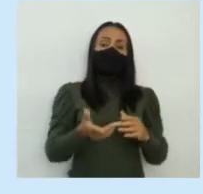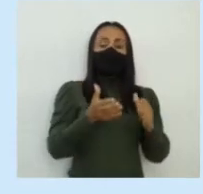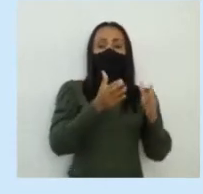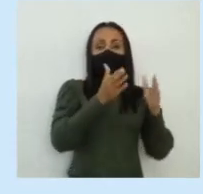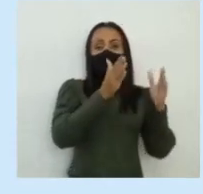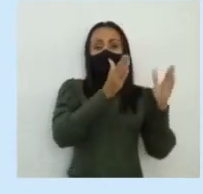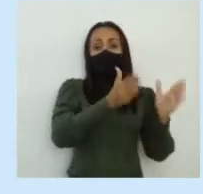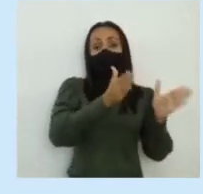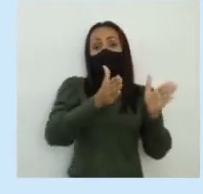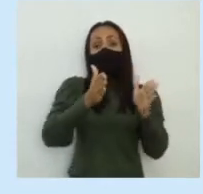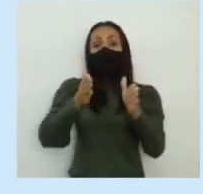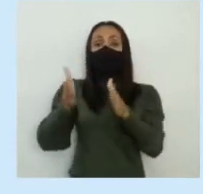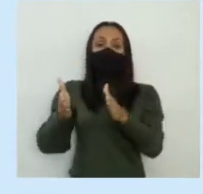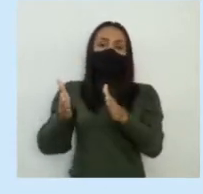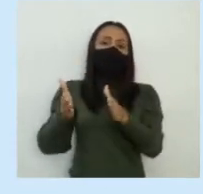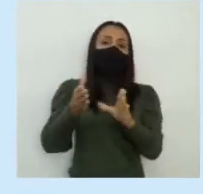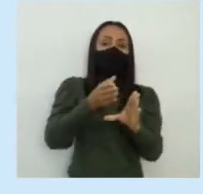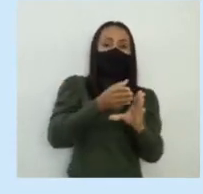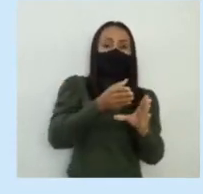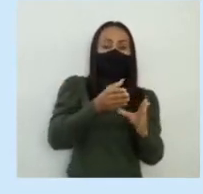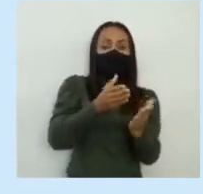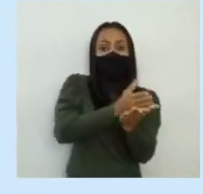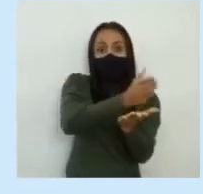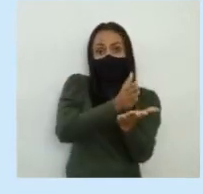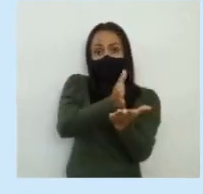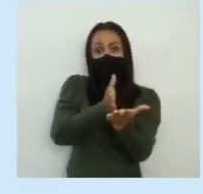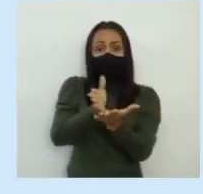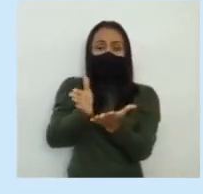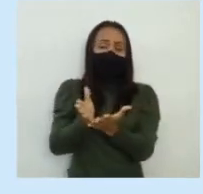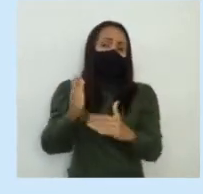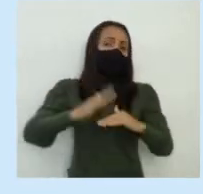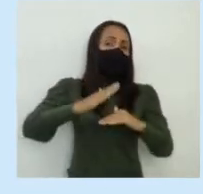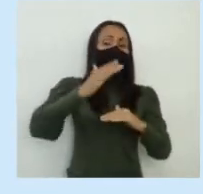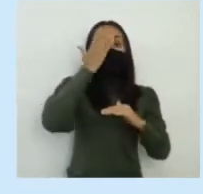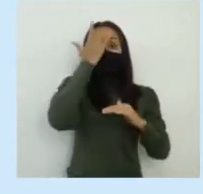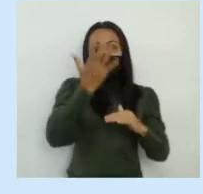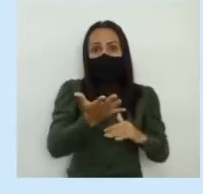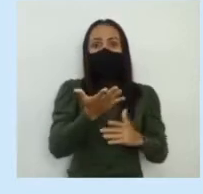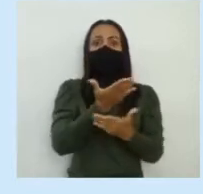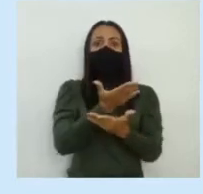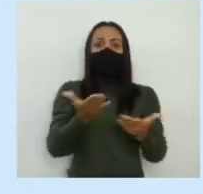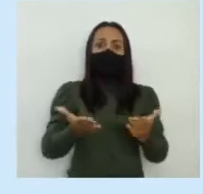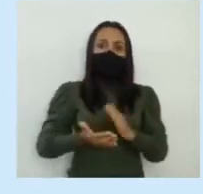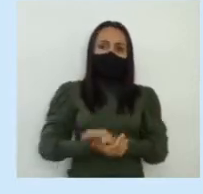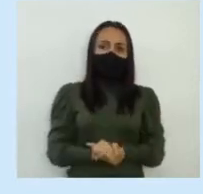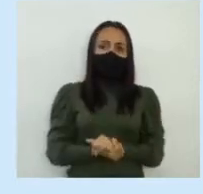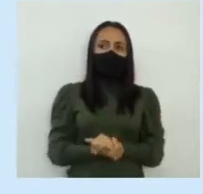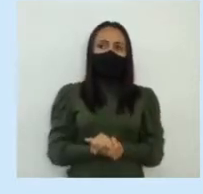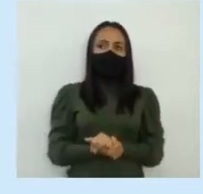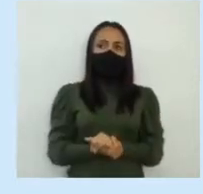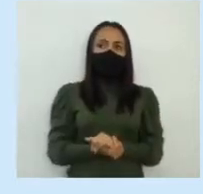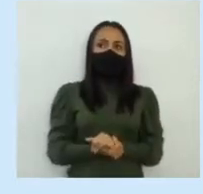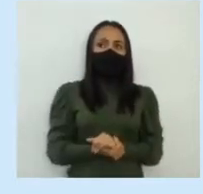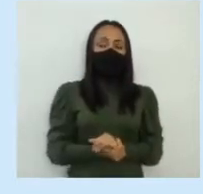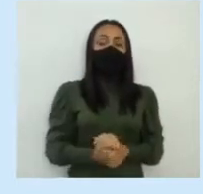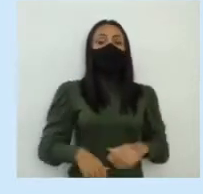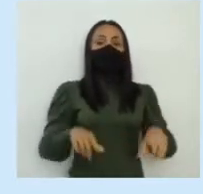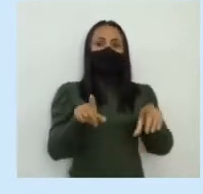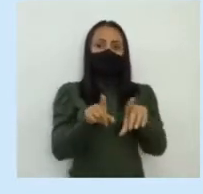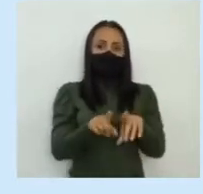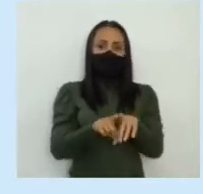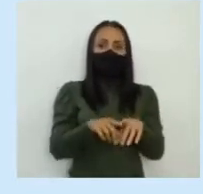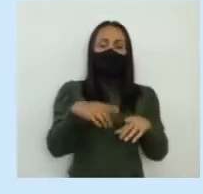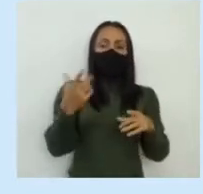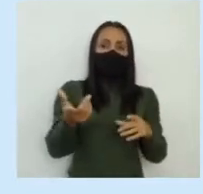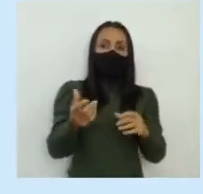de direcionamento, é muito mais fácil, tudo vai fluir muito mais tranquilo. Outra coisa que a gente pode ver,